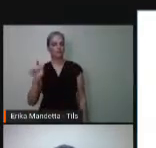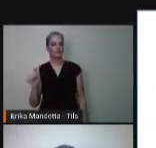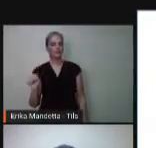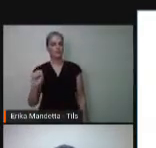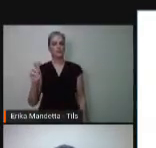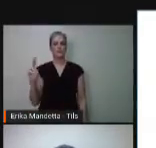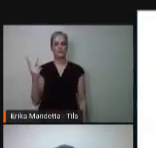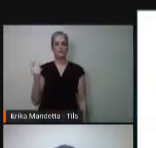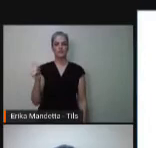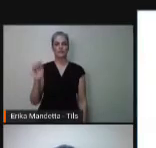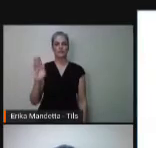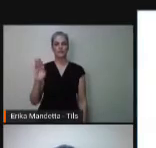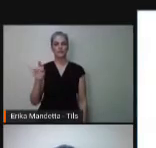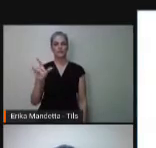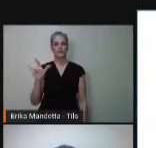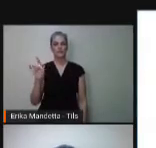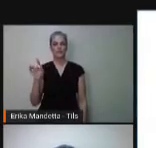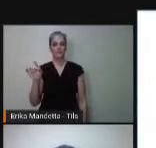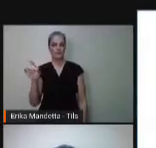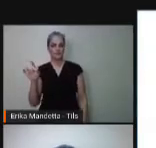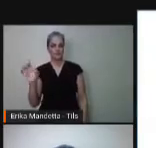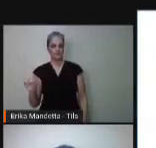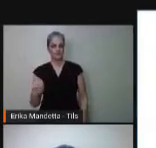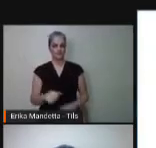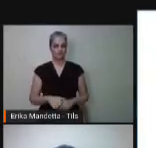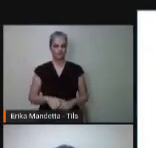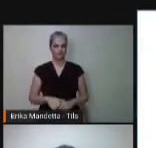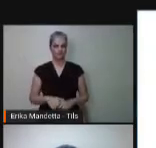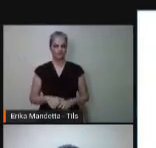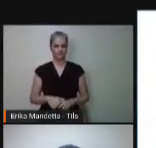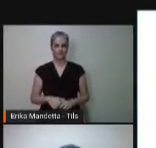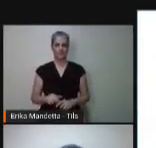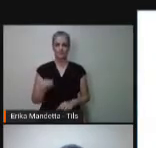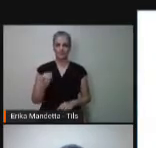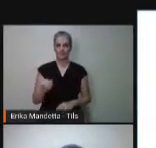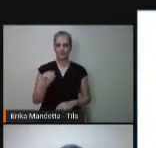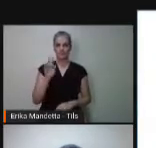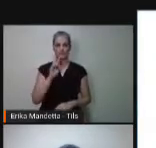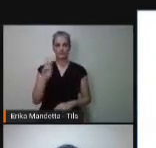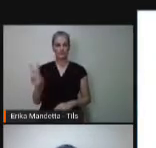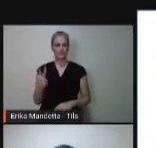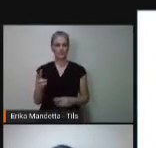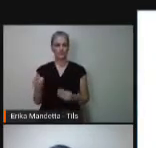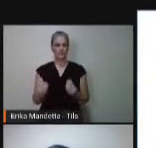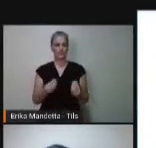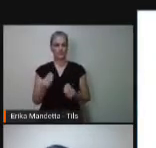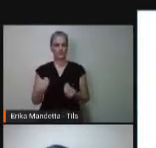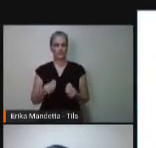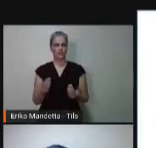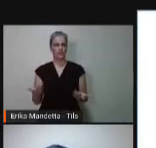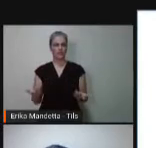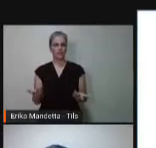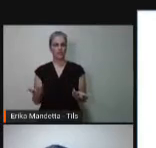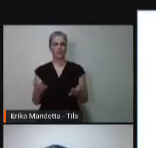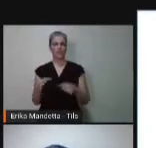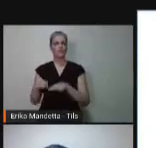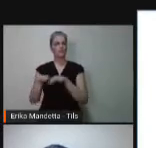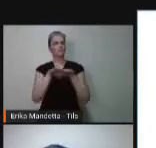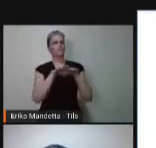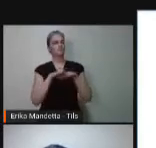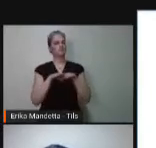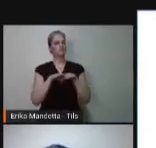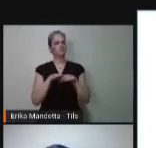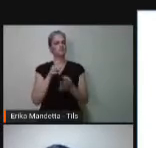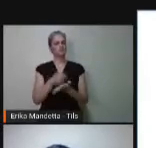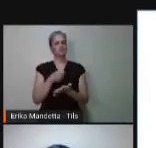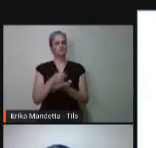para essas pessoas, se nós nos ancorarmos, né, em modelos que são pré-estabelecidos como padrões sociais,